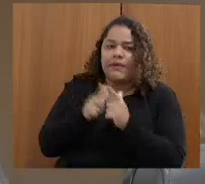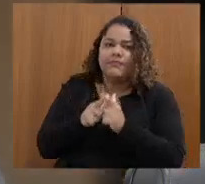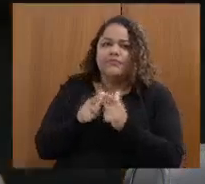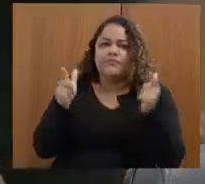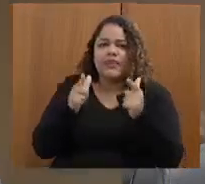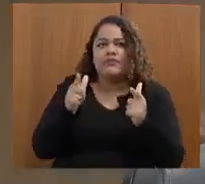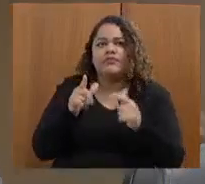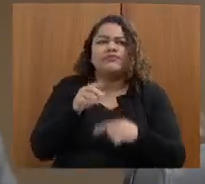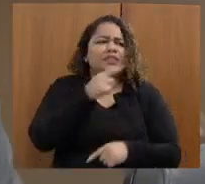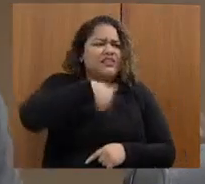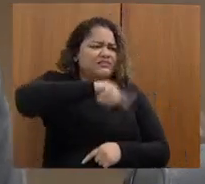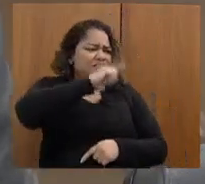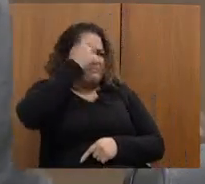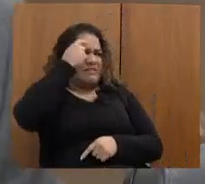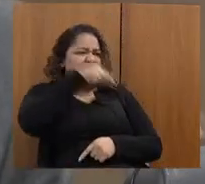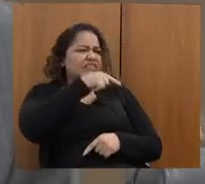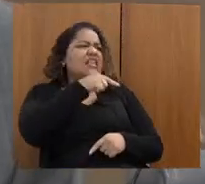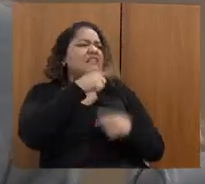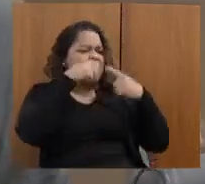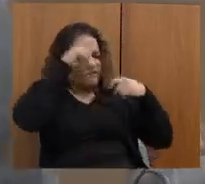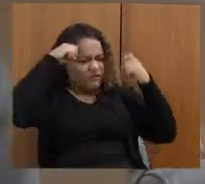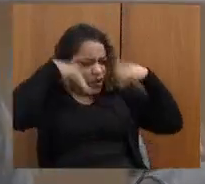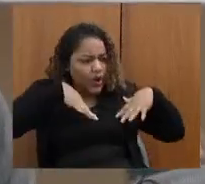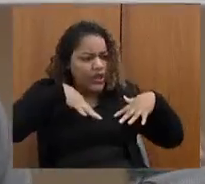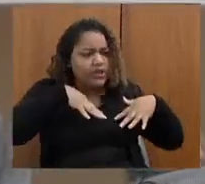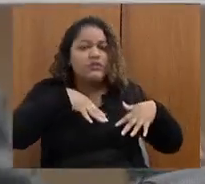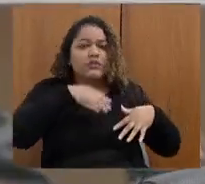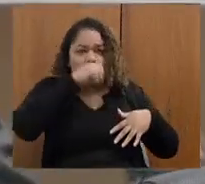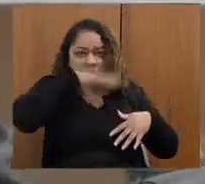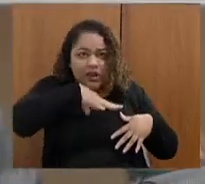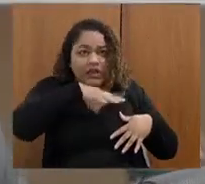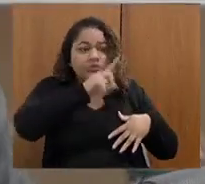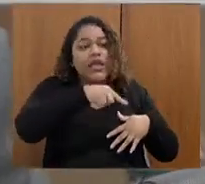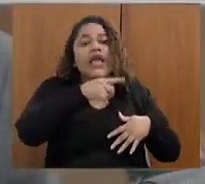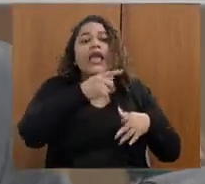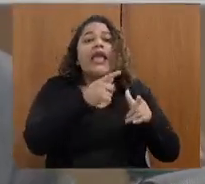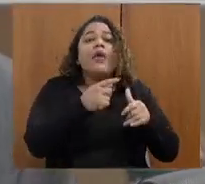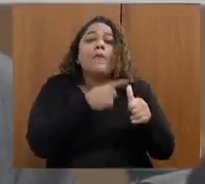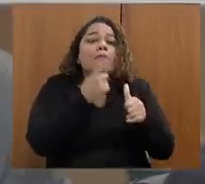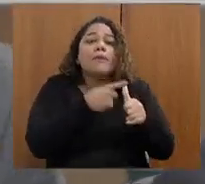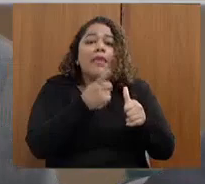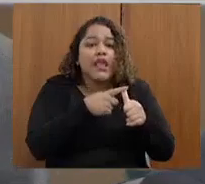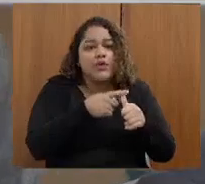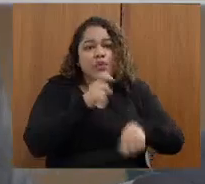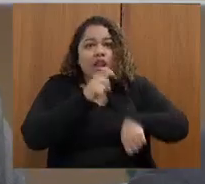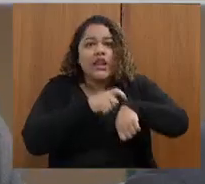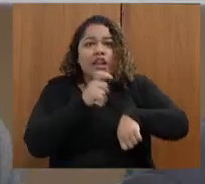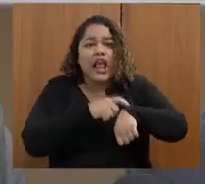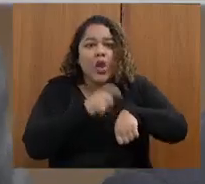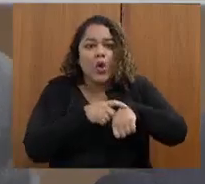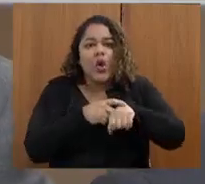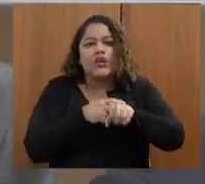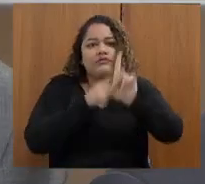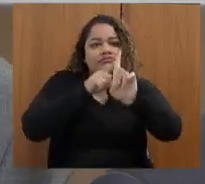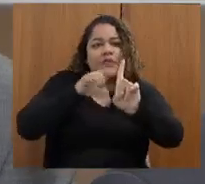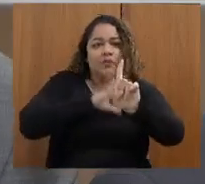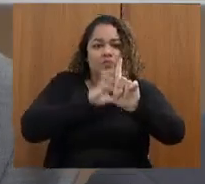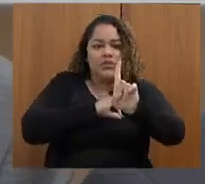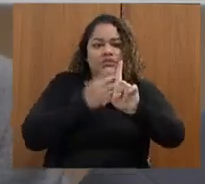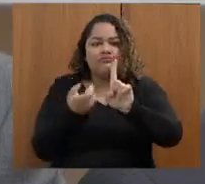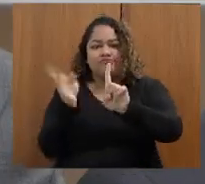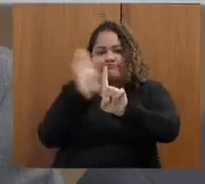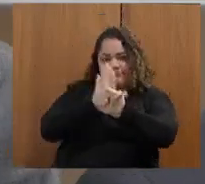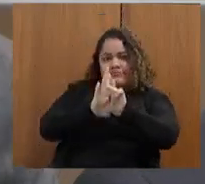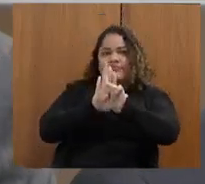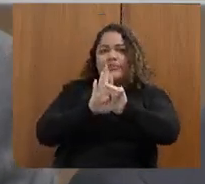acham que isso é violento com certeza são os primeiros a pular atrás de segurança para tentar salvar a própria vida né ninguém lembra dos